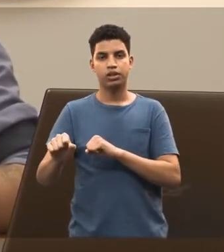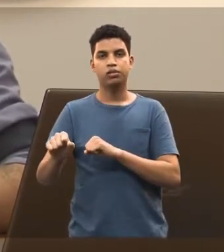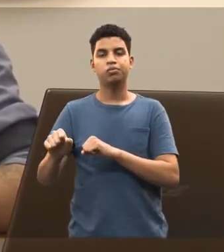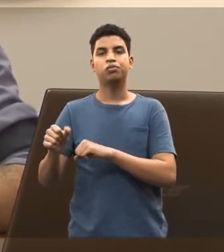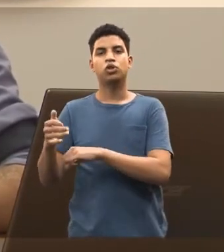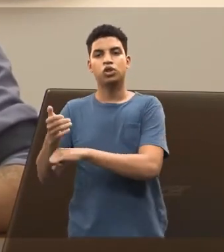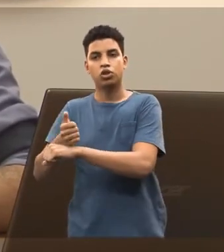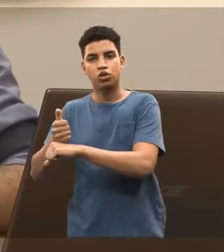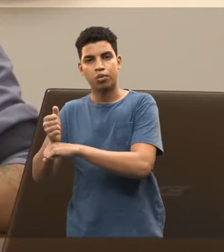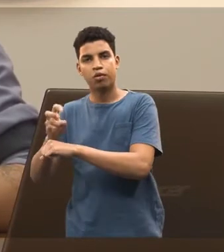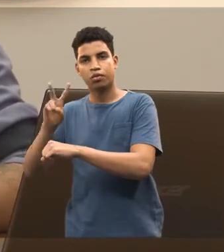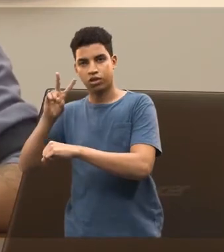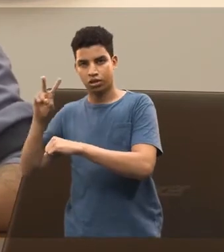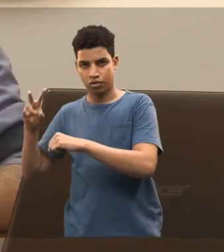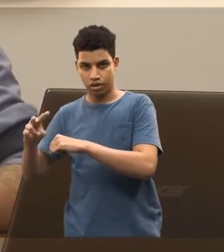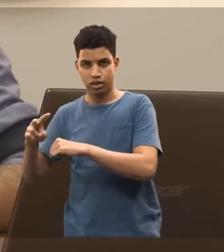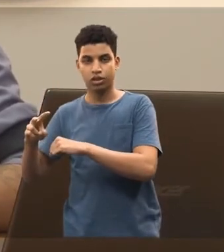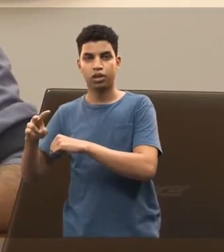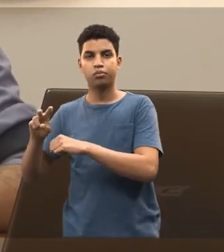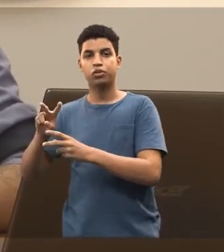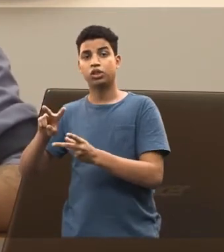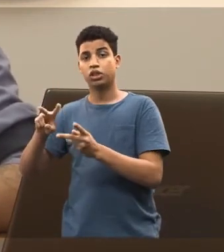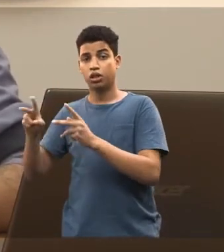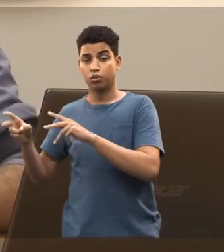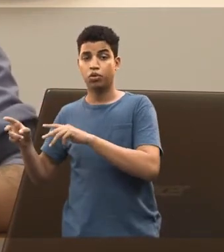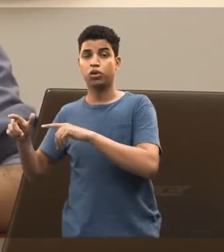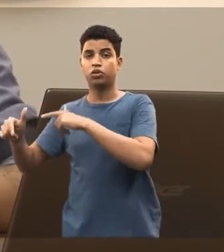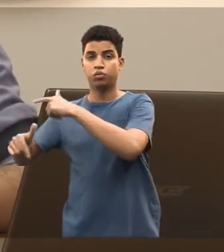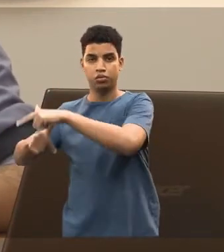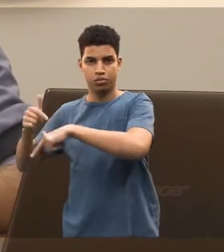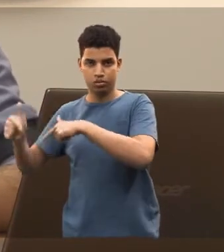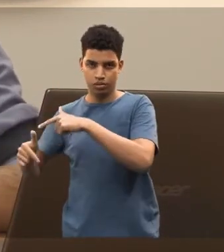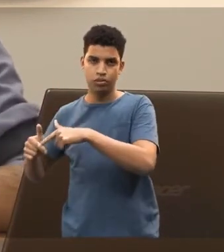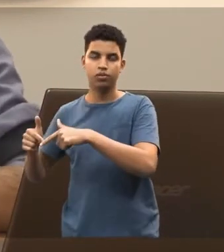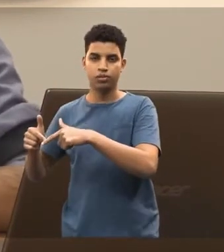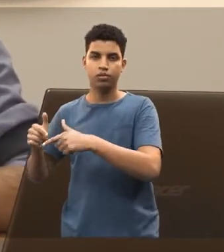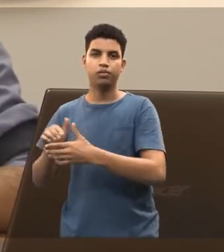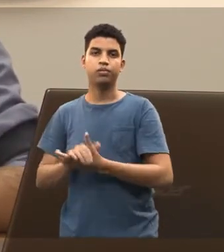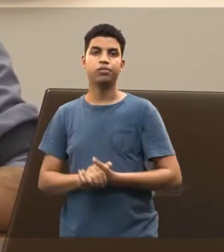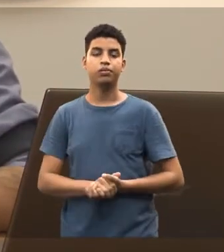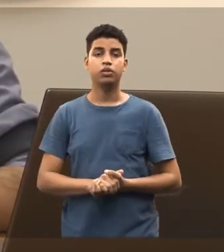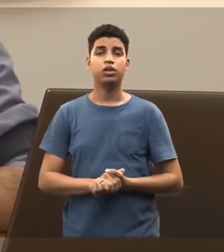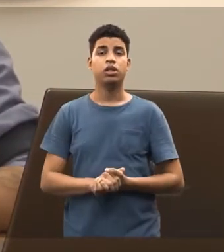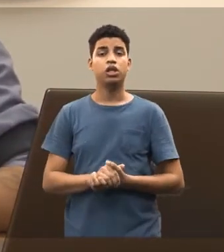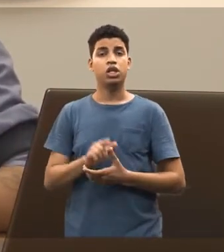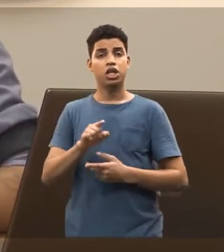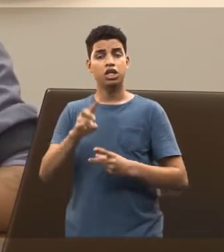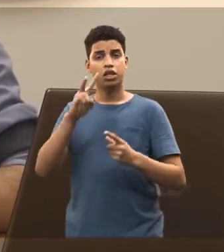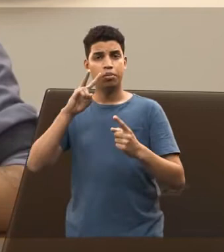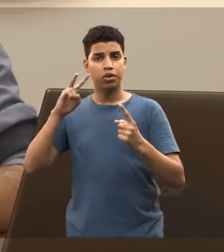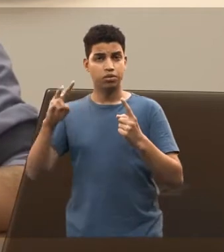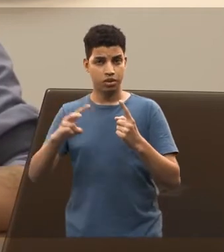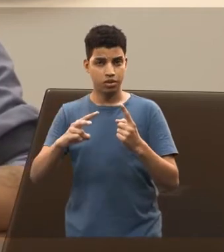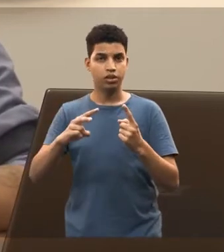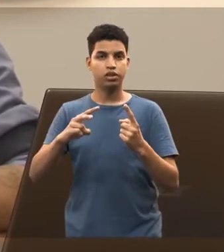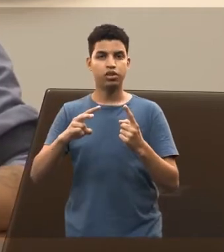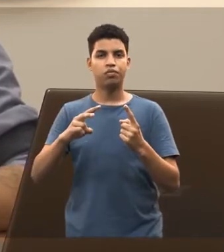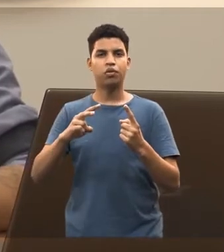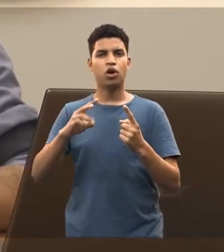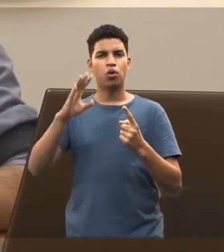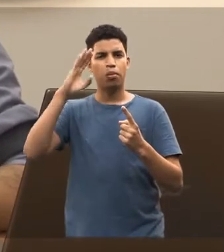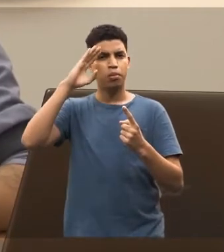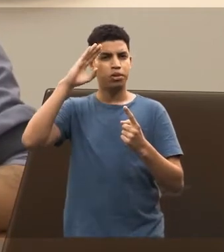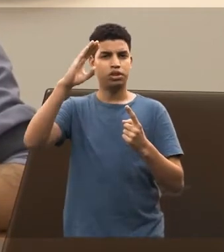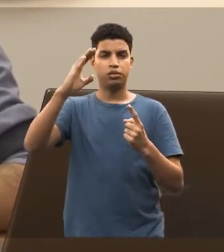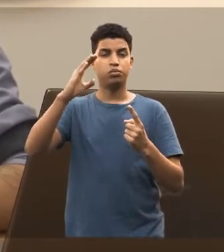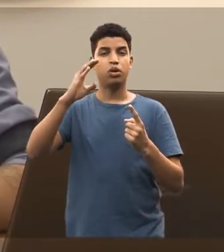formar-se, né, na profissão, ter a sua formação reconhecida e a transição para o mercado de trabalho. E nessa perspectiva, um